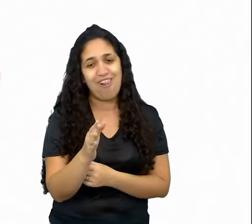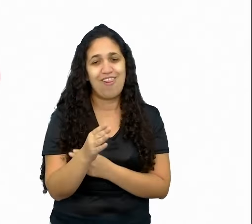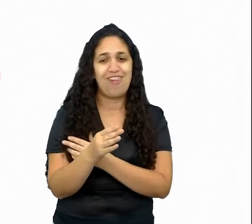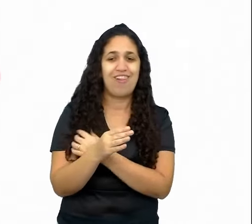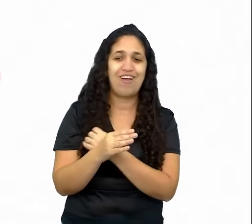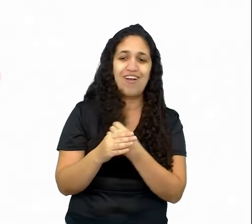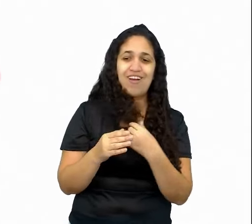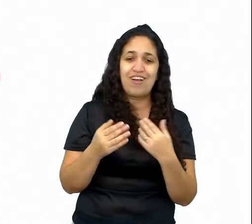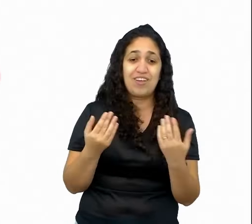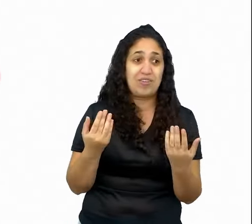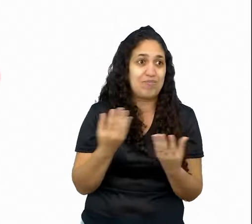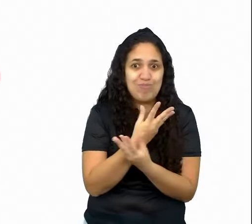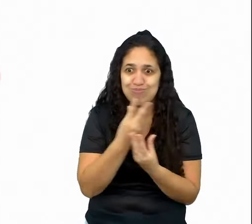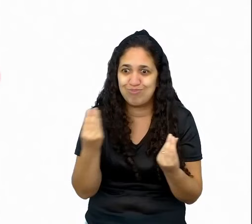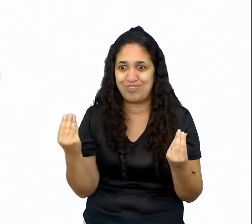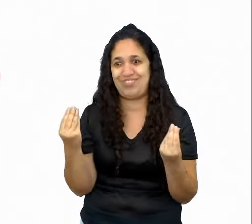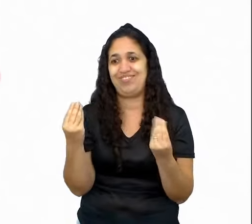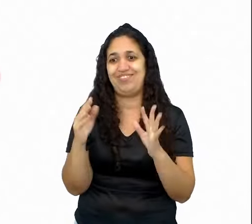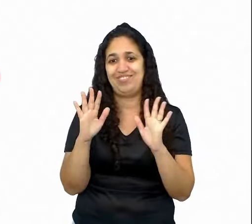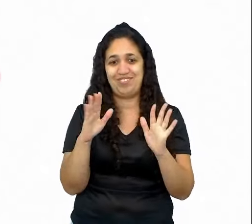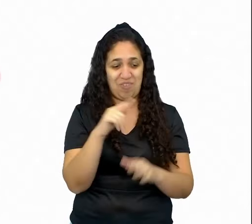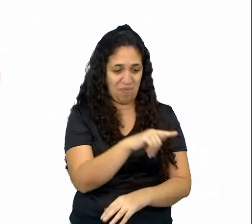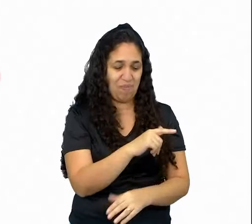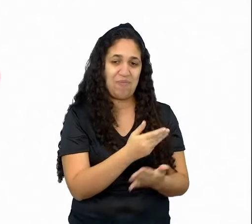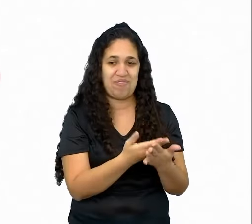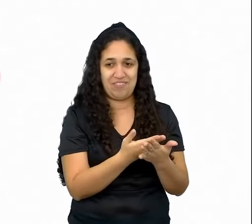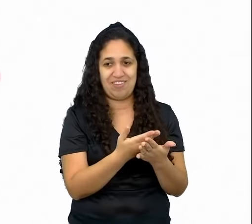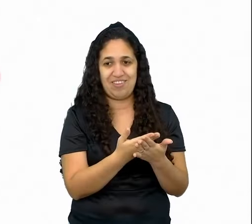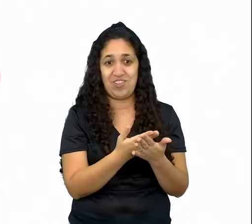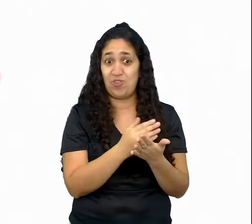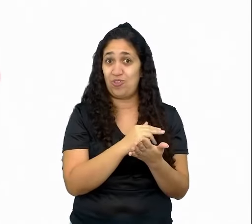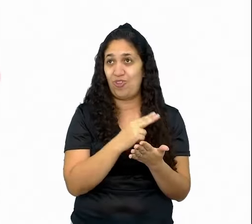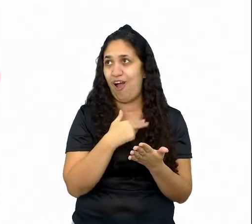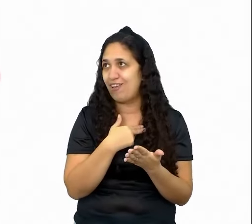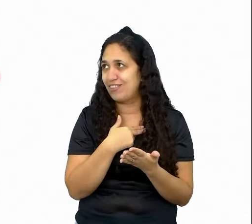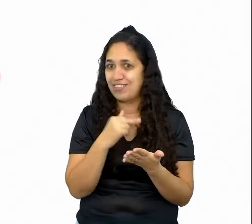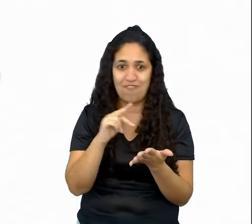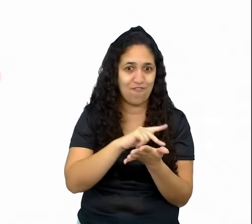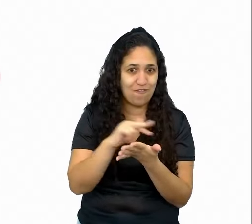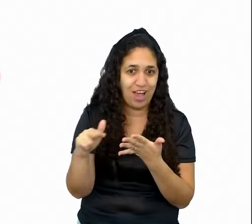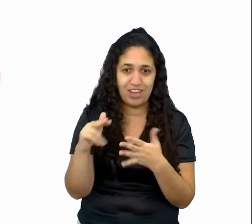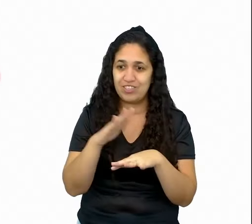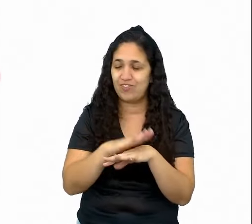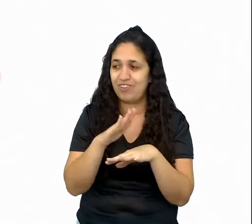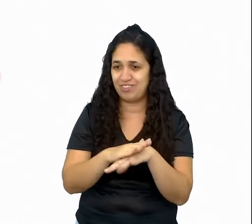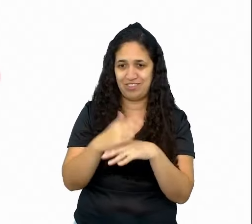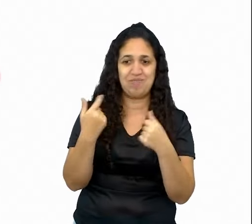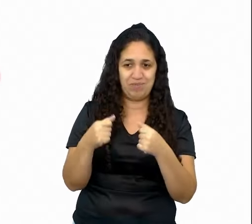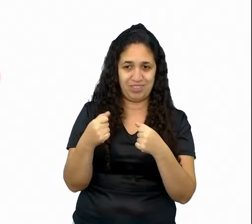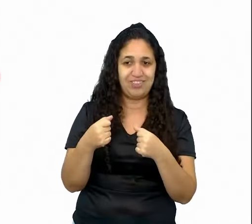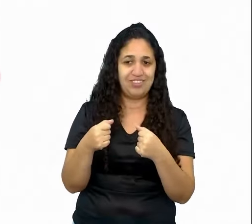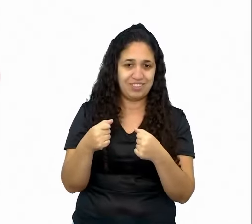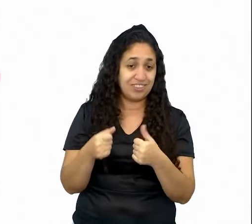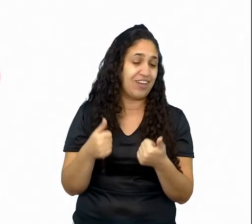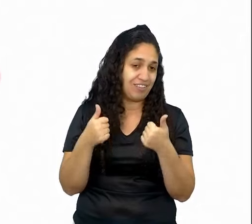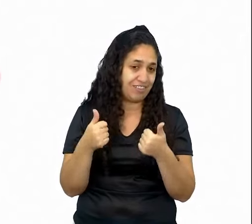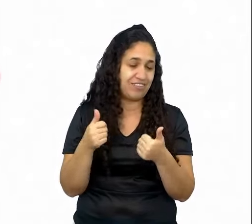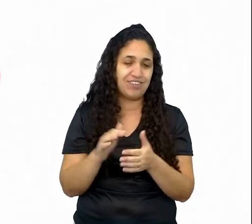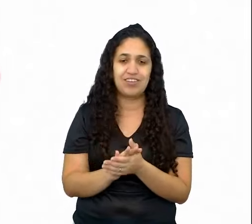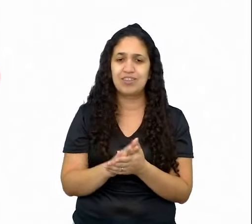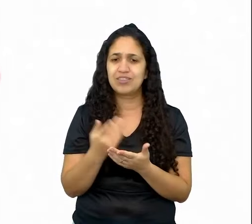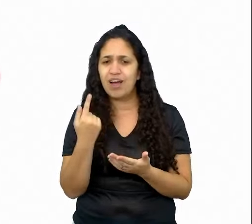né, para o estudante, muitas ações que ele tem que fazer, né? Quando eu falo, o que